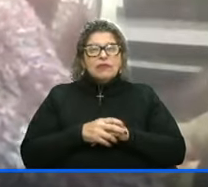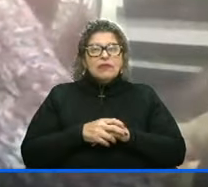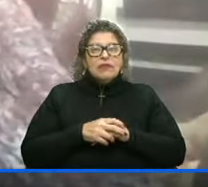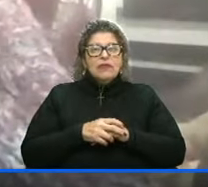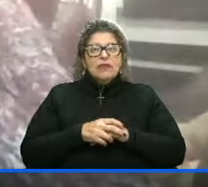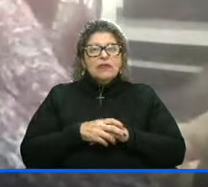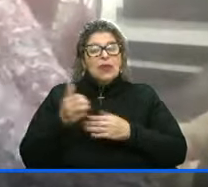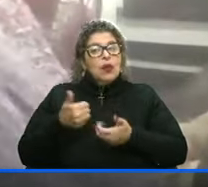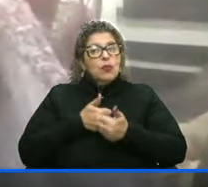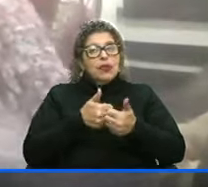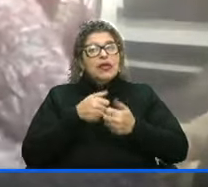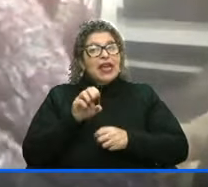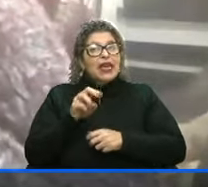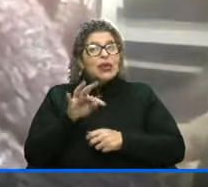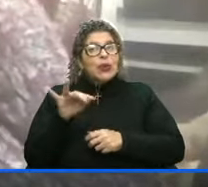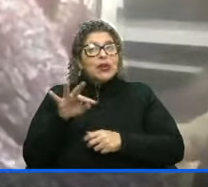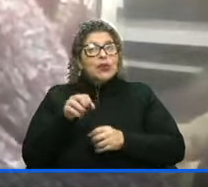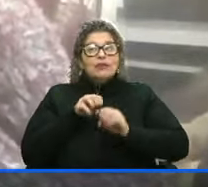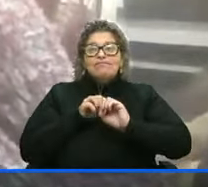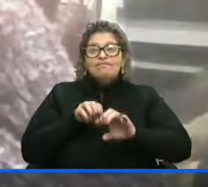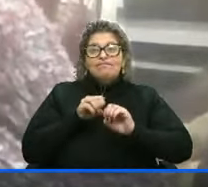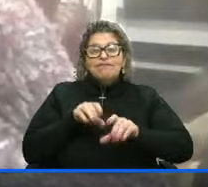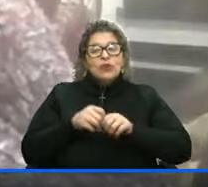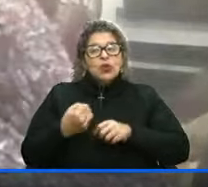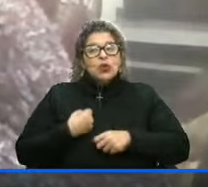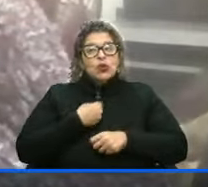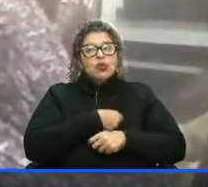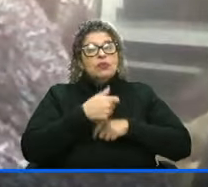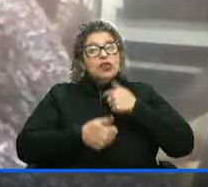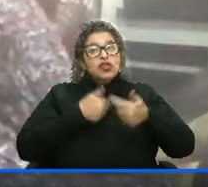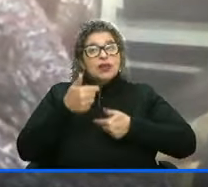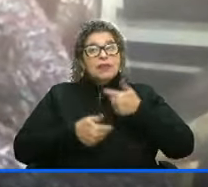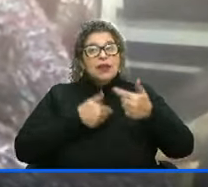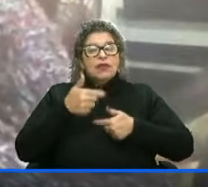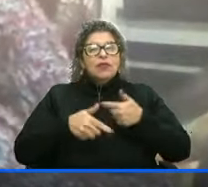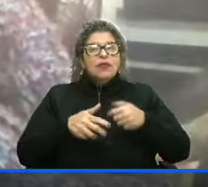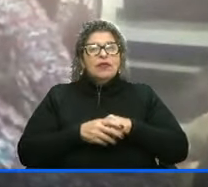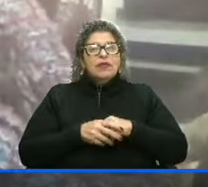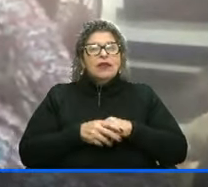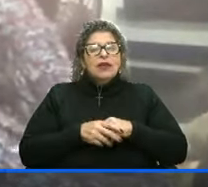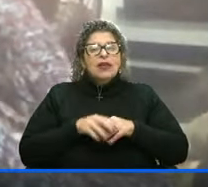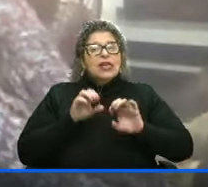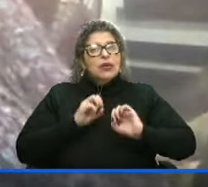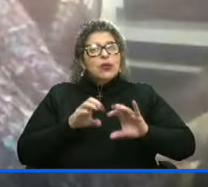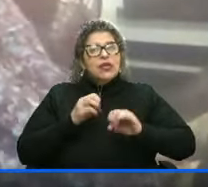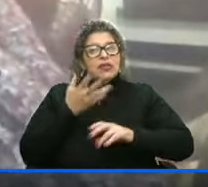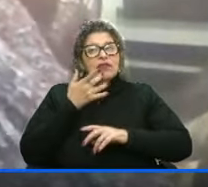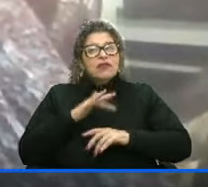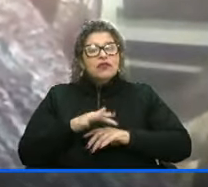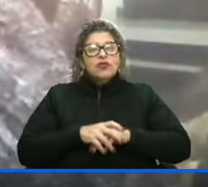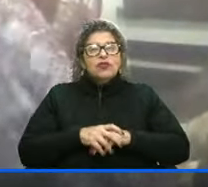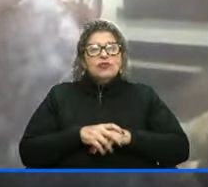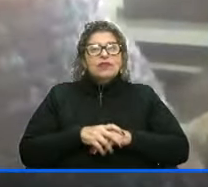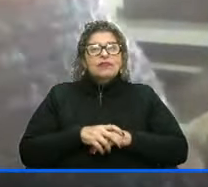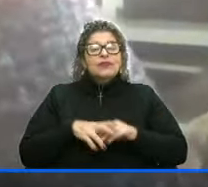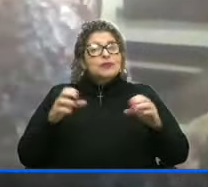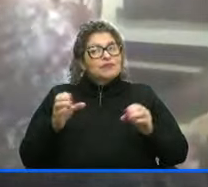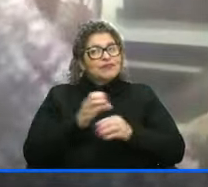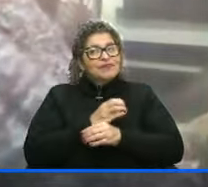acompanha as educadoras. E esse estudo também fala do número de trabalhadores e trabalhadoras na educação infantil. Fernanda, está muito